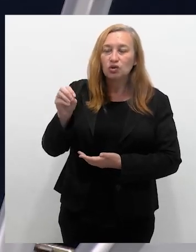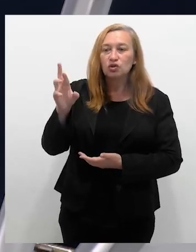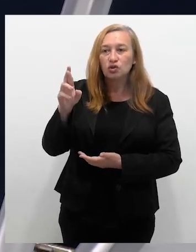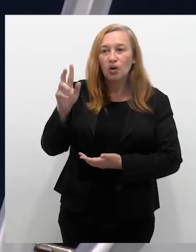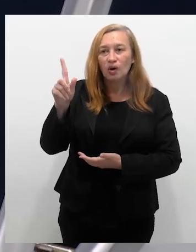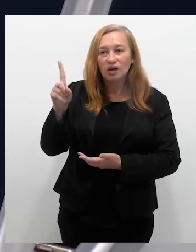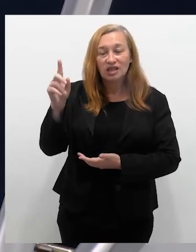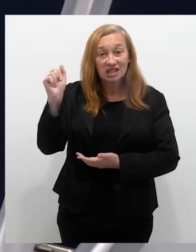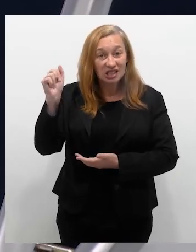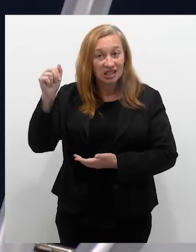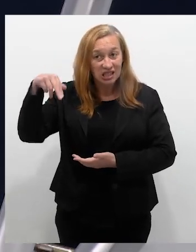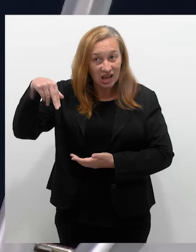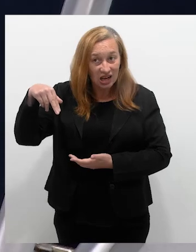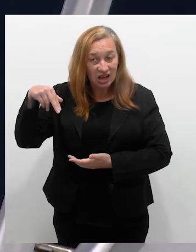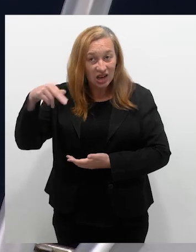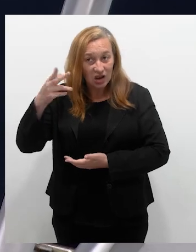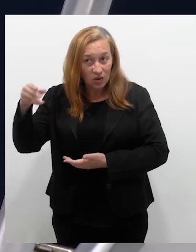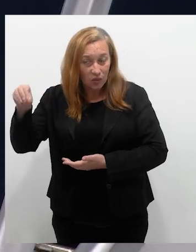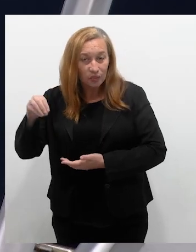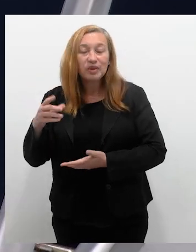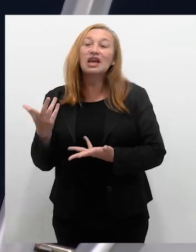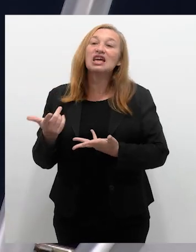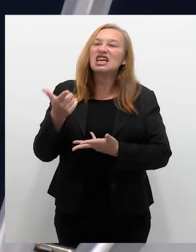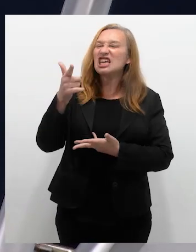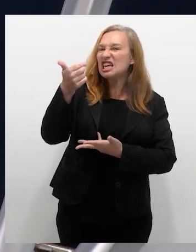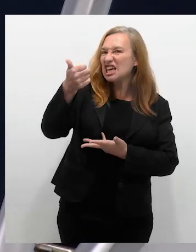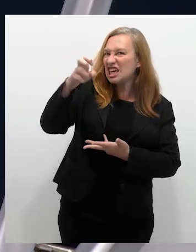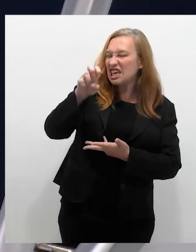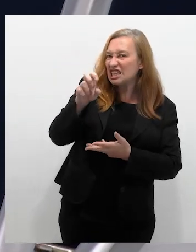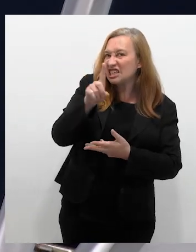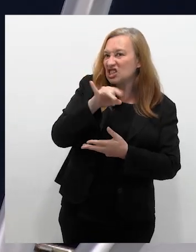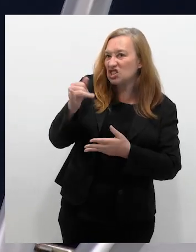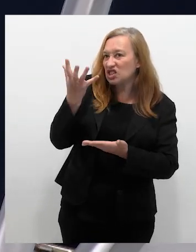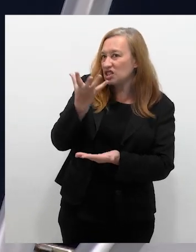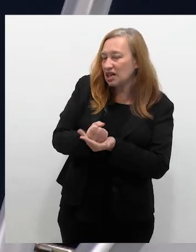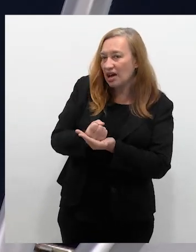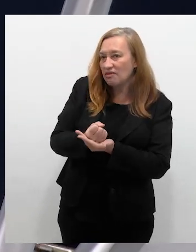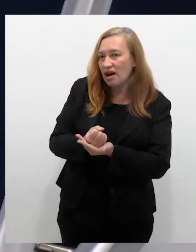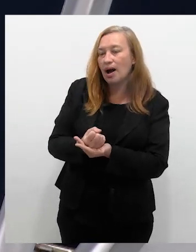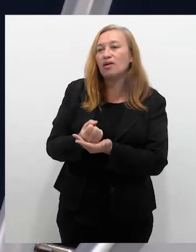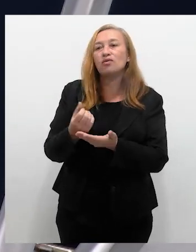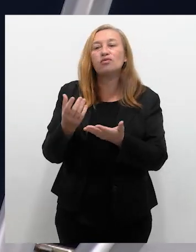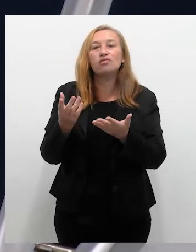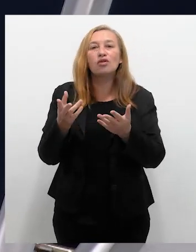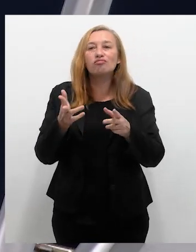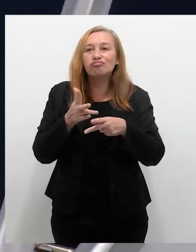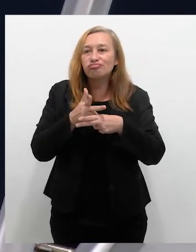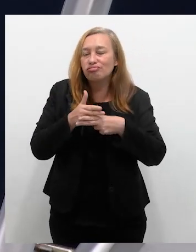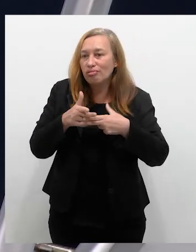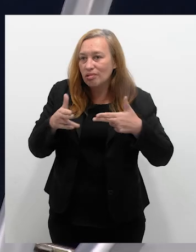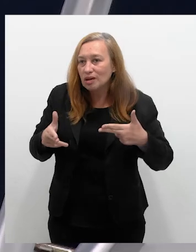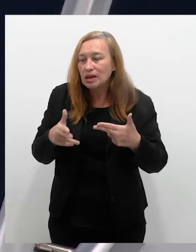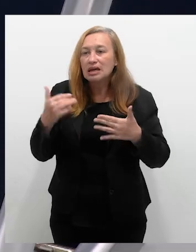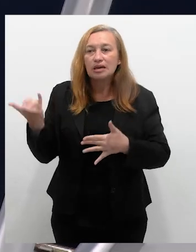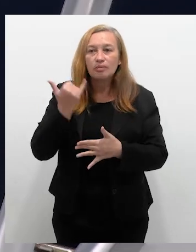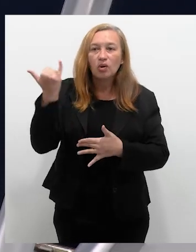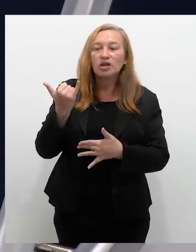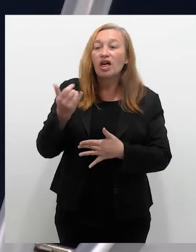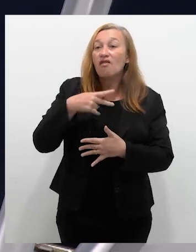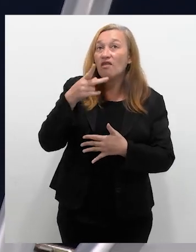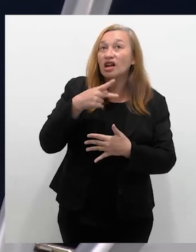que viabilizou o filme. Nós conseguimos filmar em apenas 15 dias, um roteiro muito importante, falando sobre